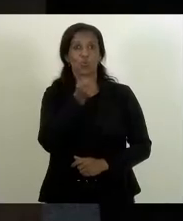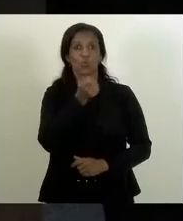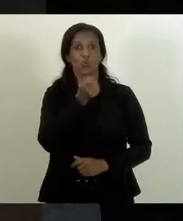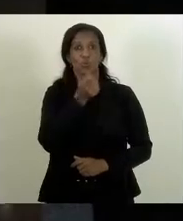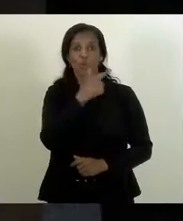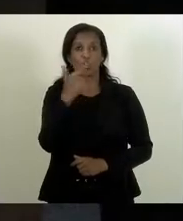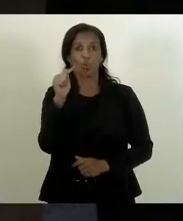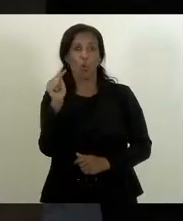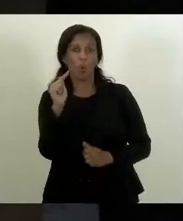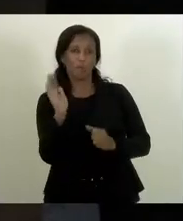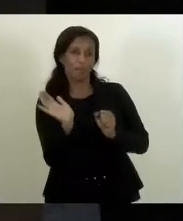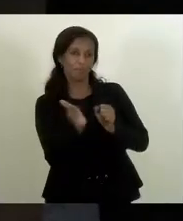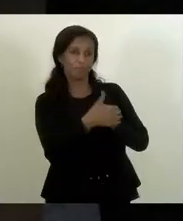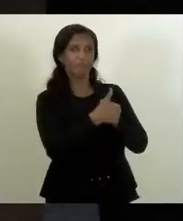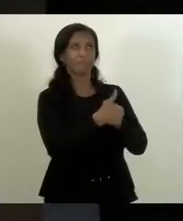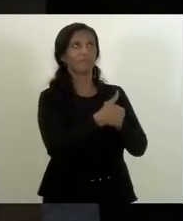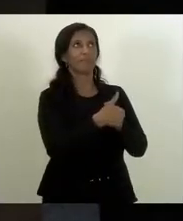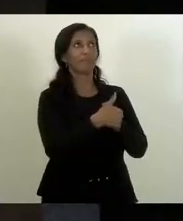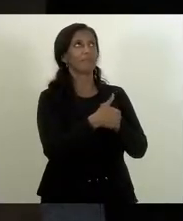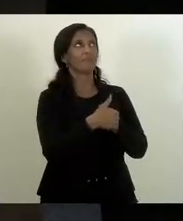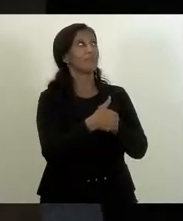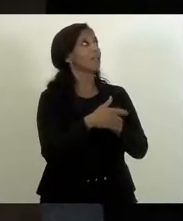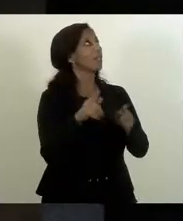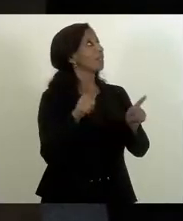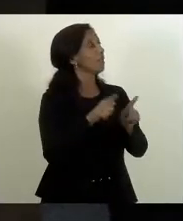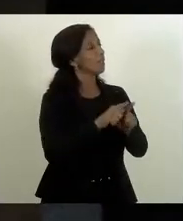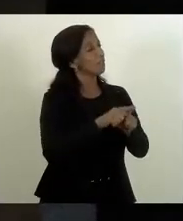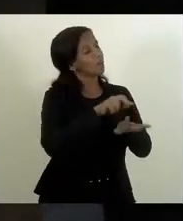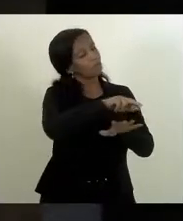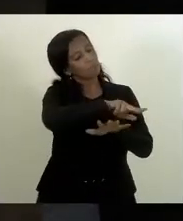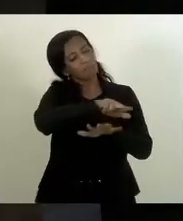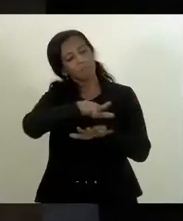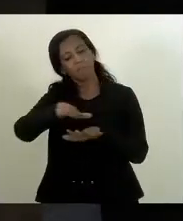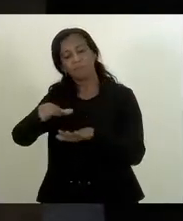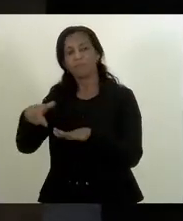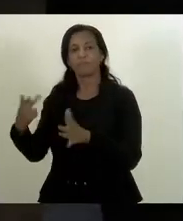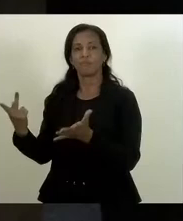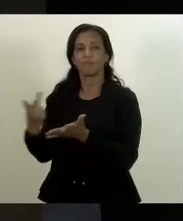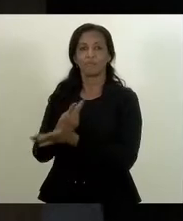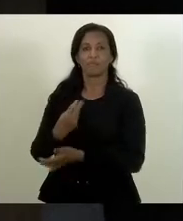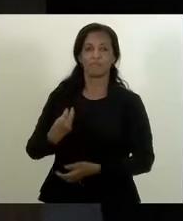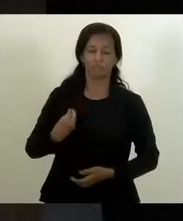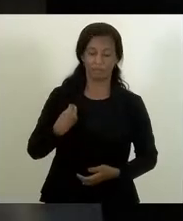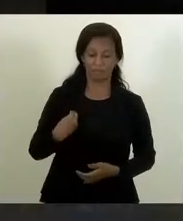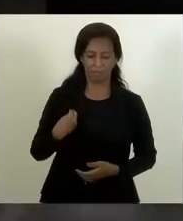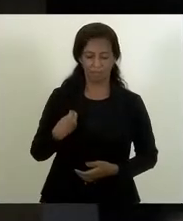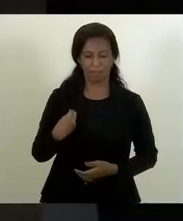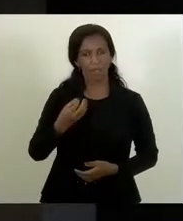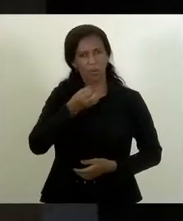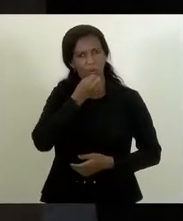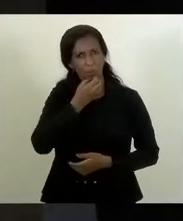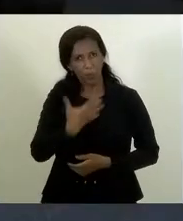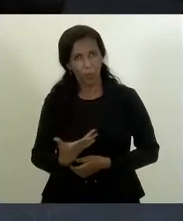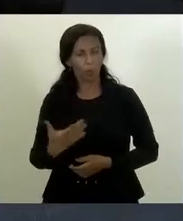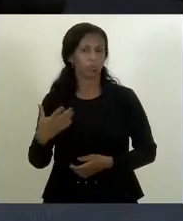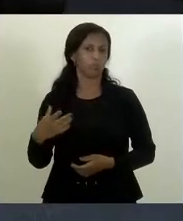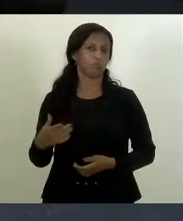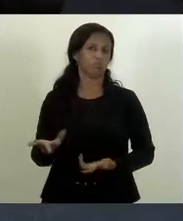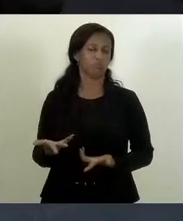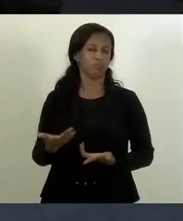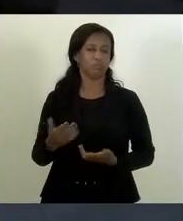e os fatos do cotidiano. De maneira que eu acho que é louvável